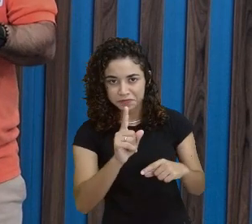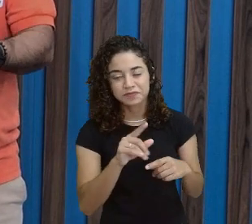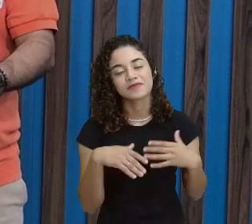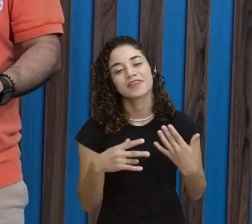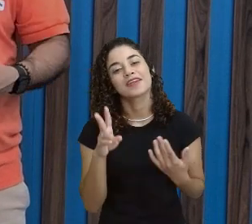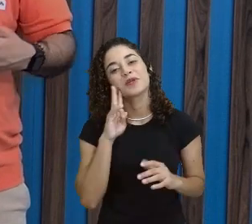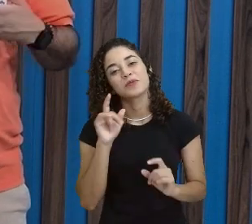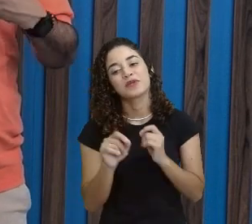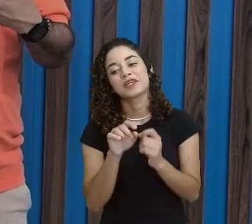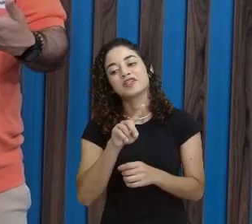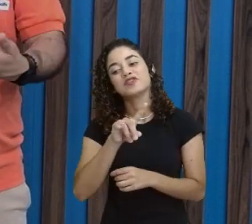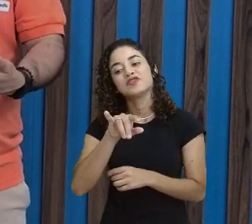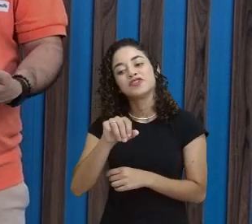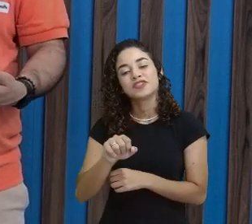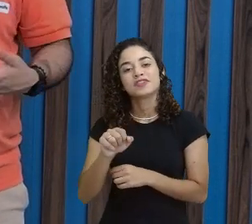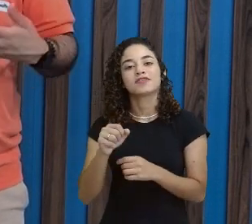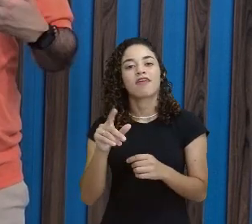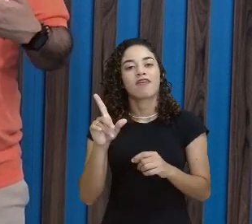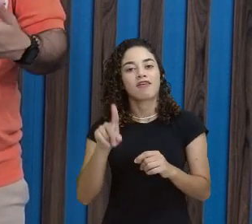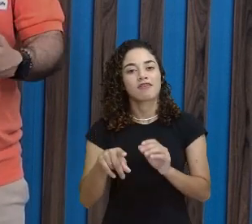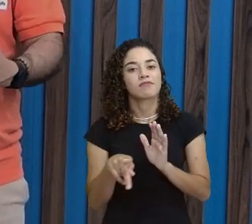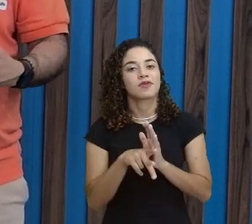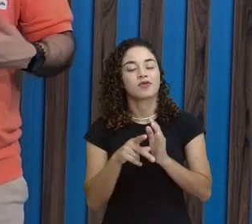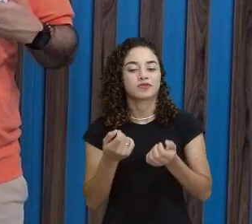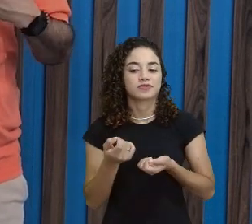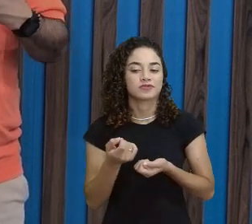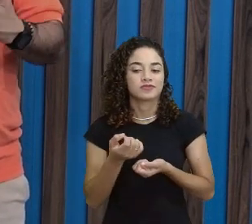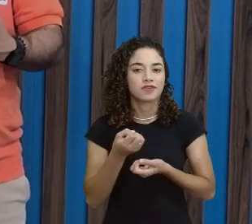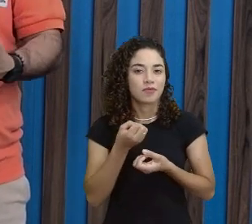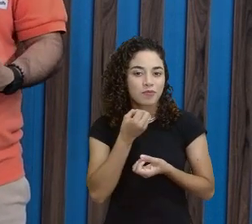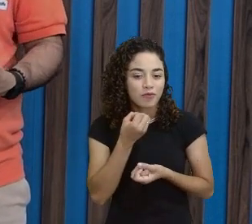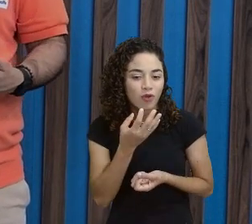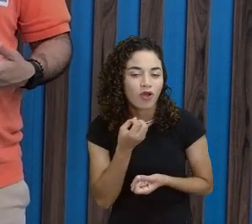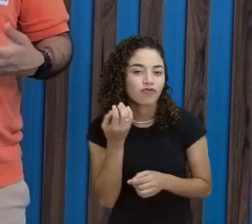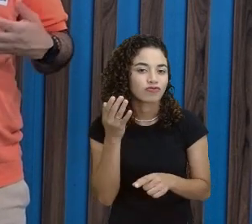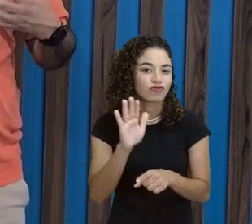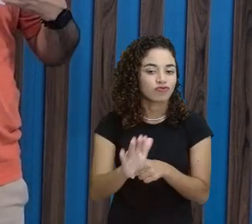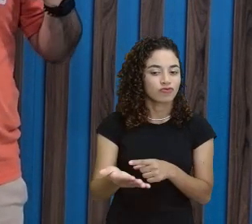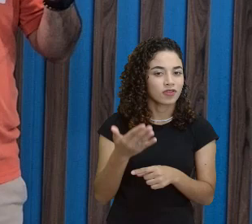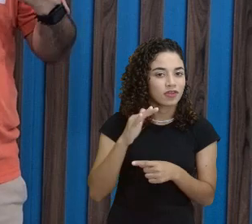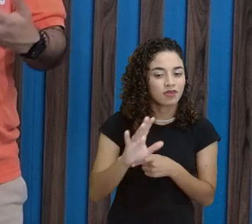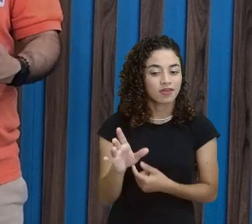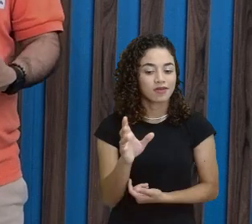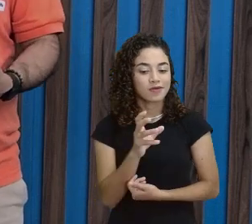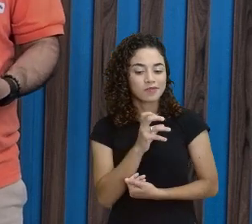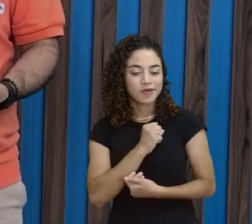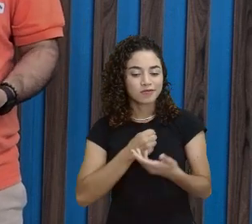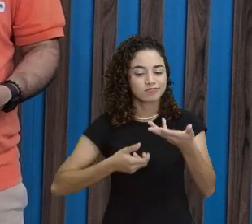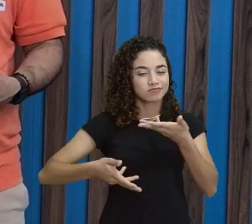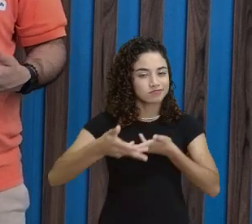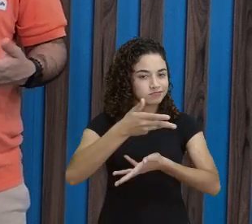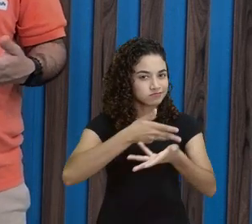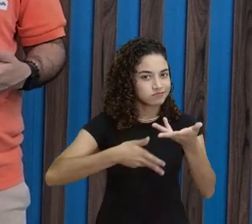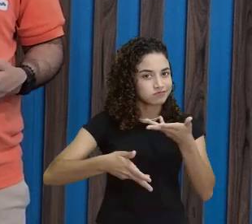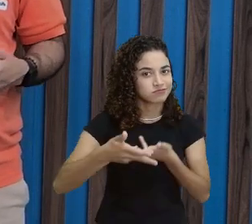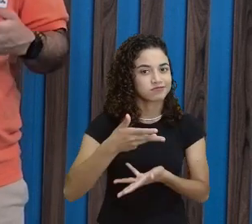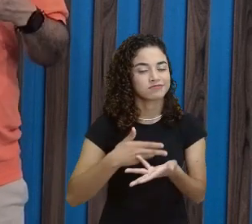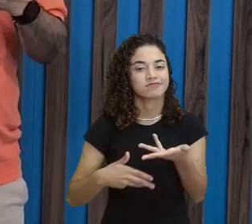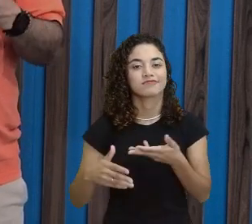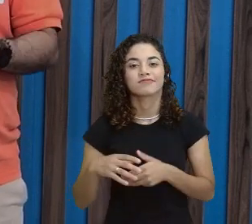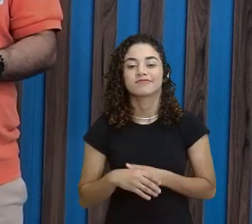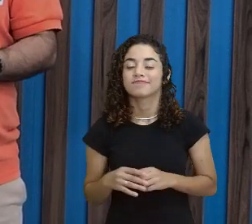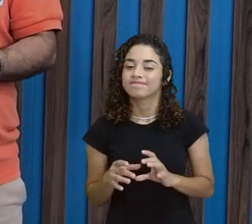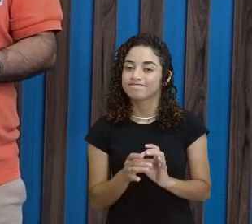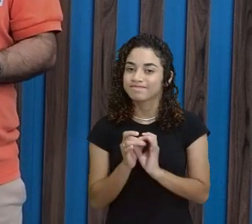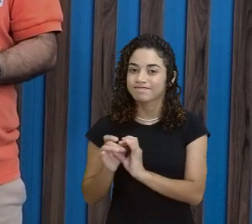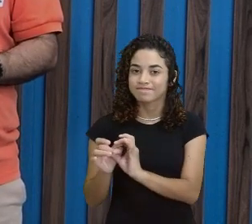data traz. Solidariedade, partilha, amor, certo? Confraternizar com quem você ama.